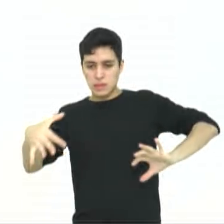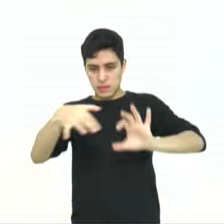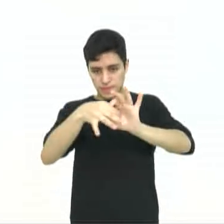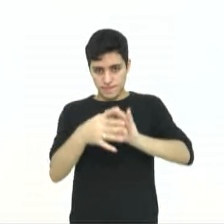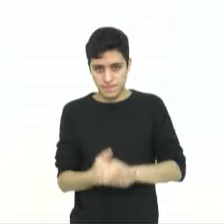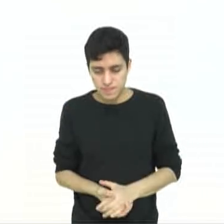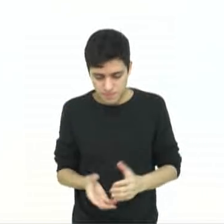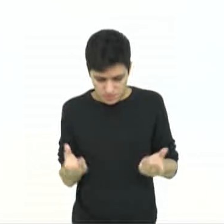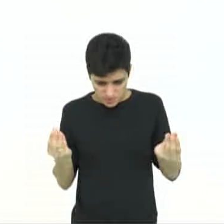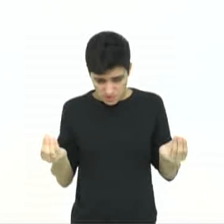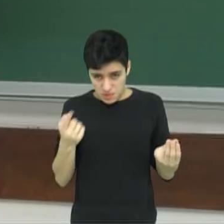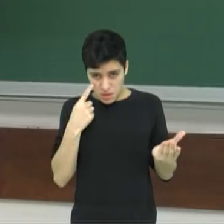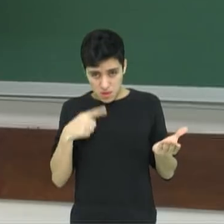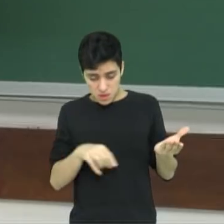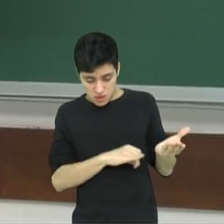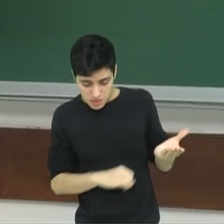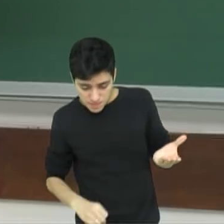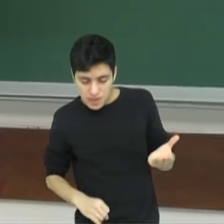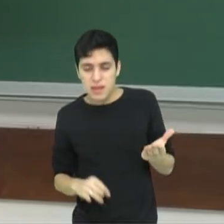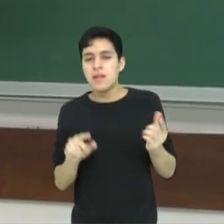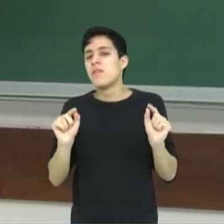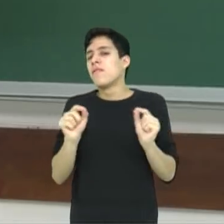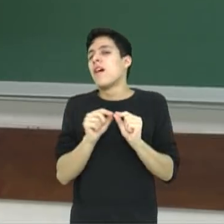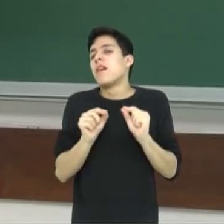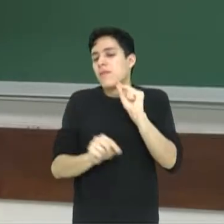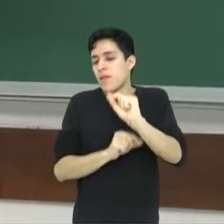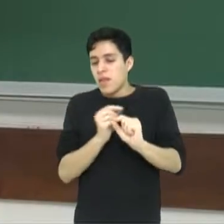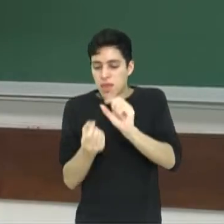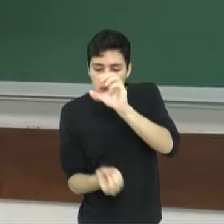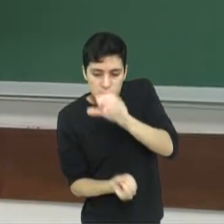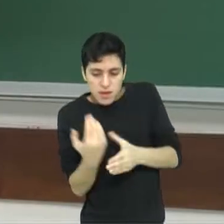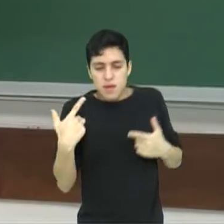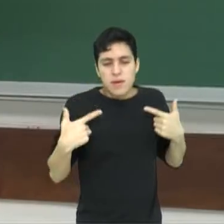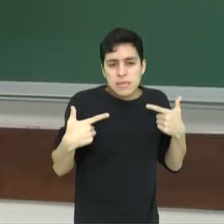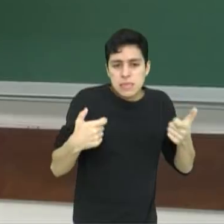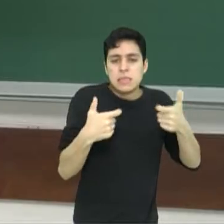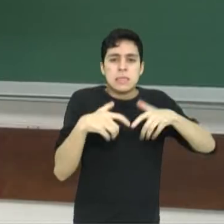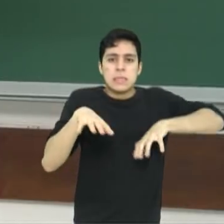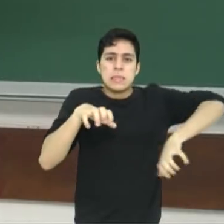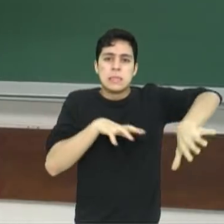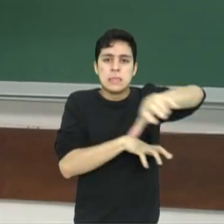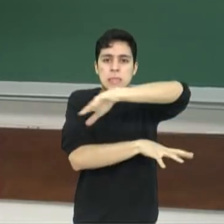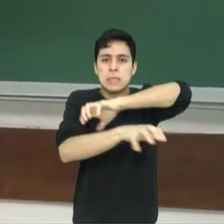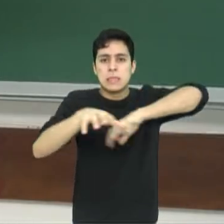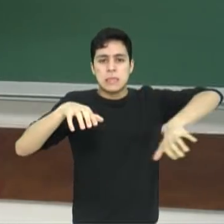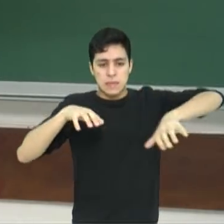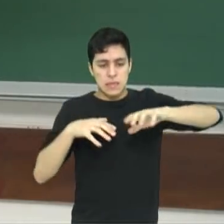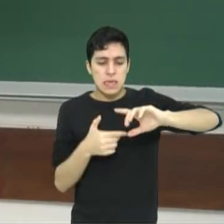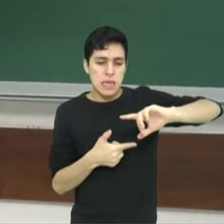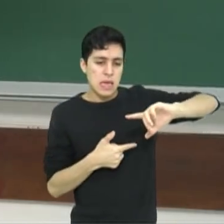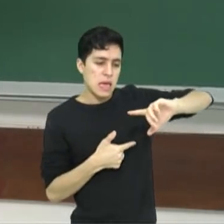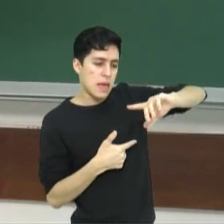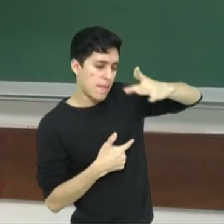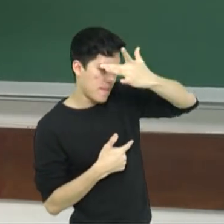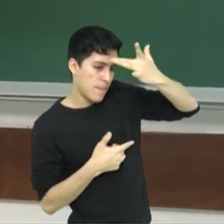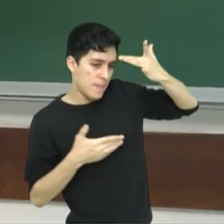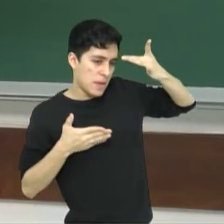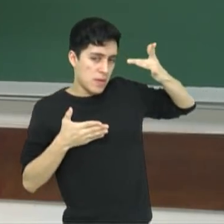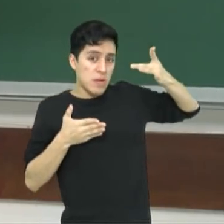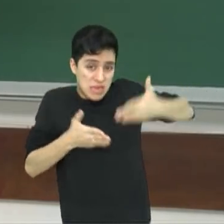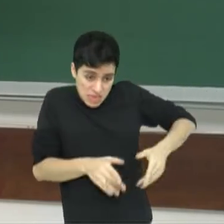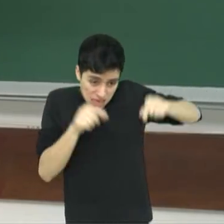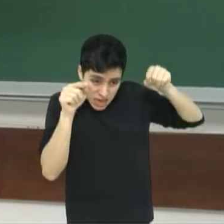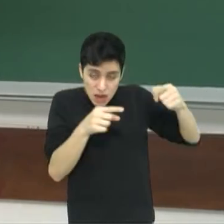que do imperialismo também acabam se criando situações de conflito entre as regiões nativos contra o imperialismo,